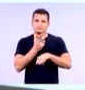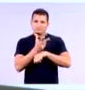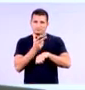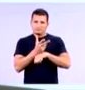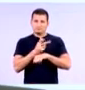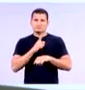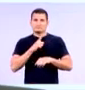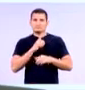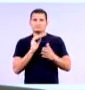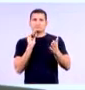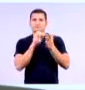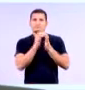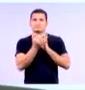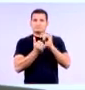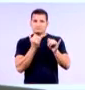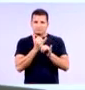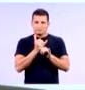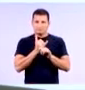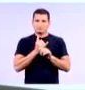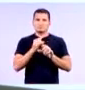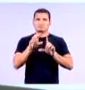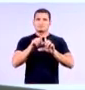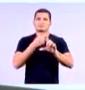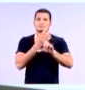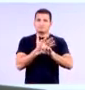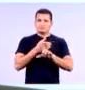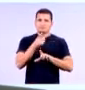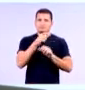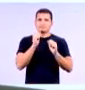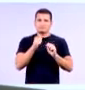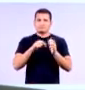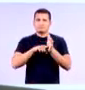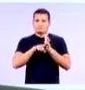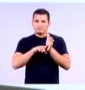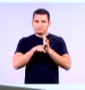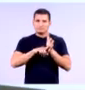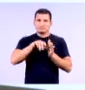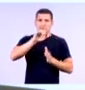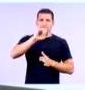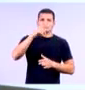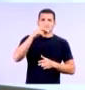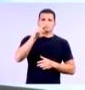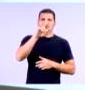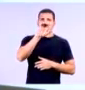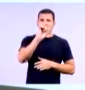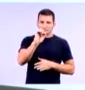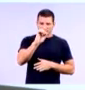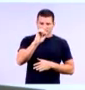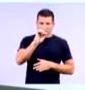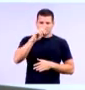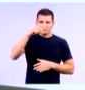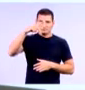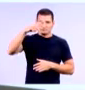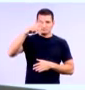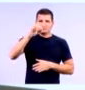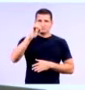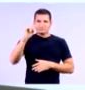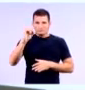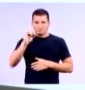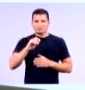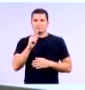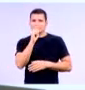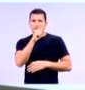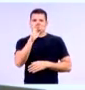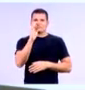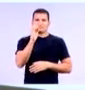na internet, aí no YouTube. Vocês podem estar pesquisando pelo IFRO PO. E lá no fórum também vou até